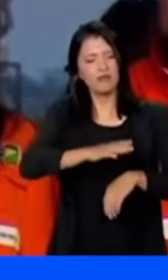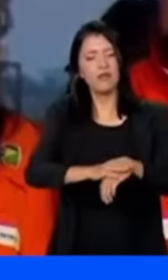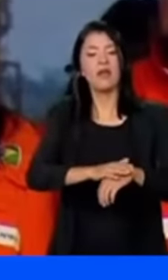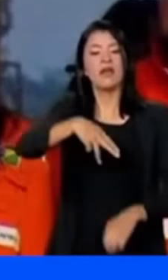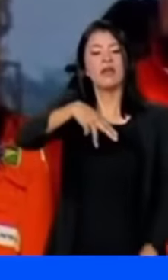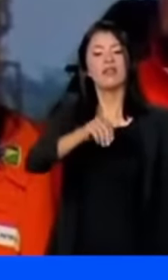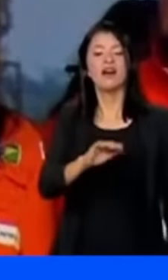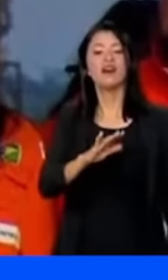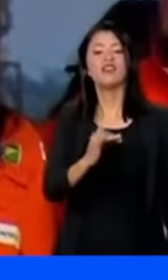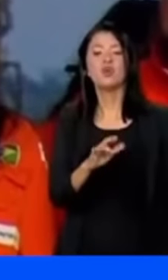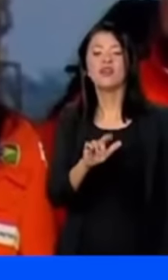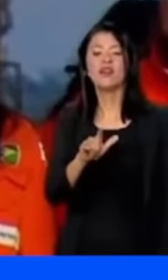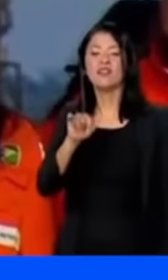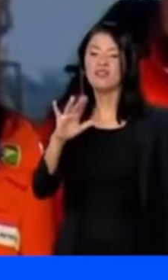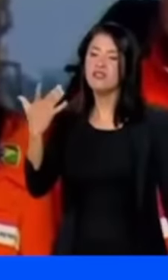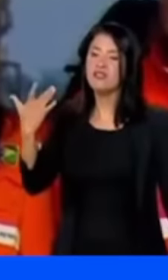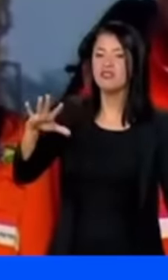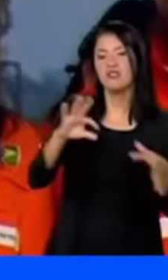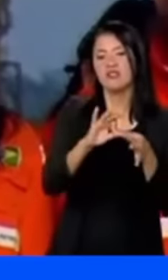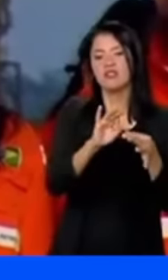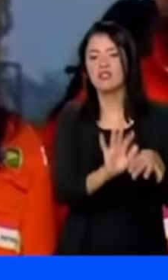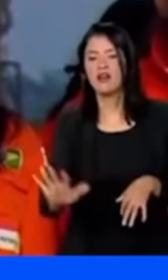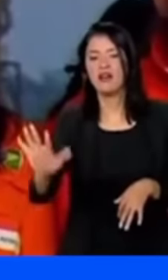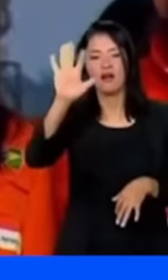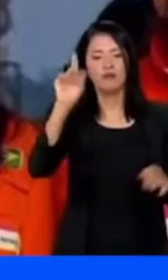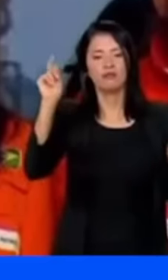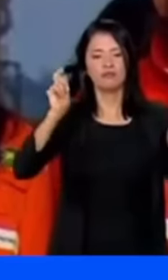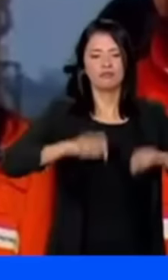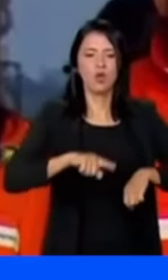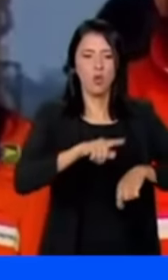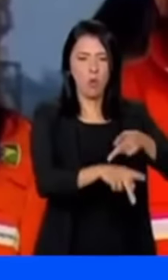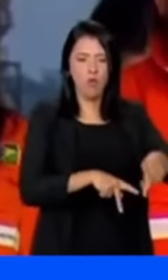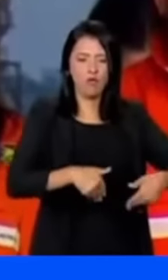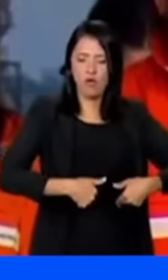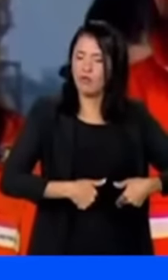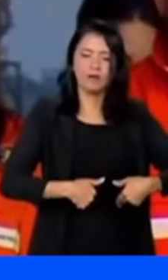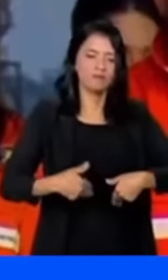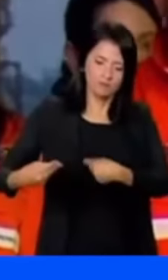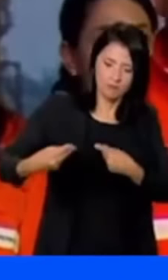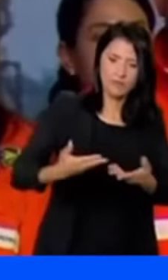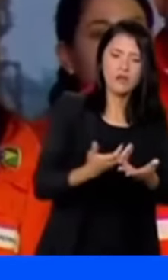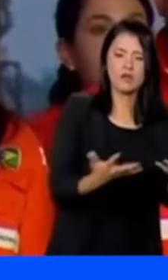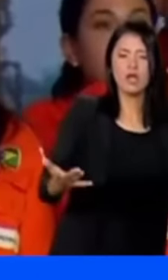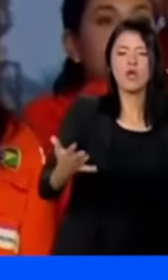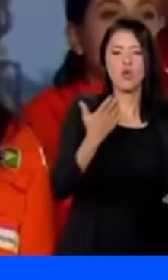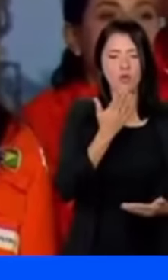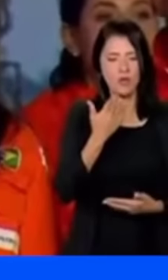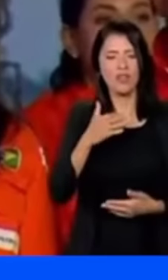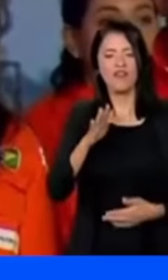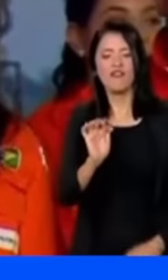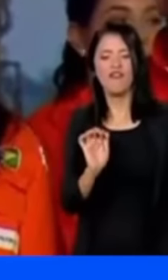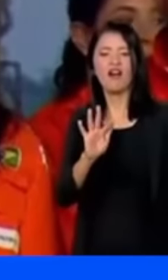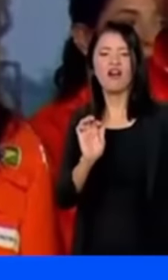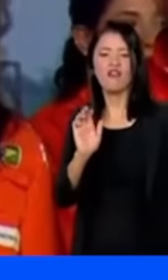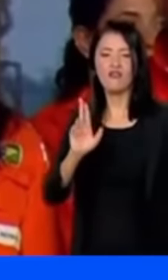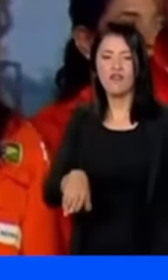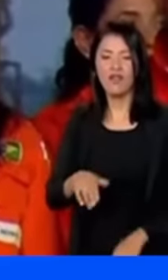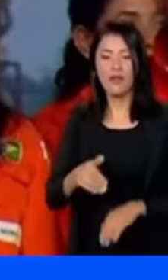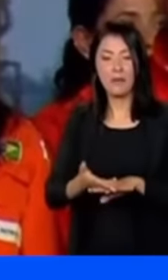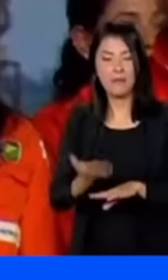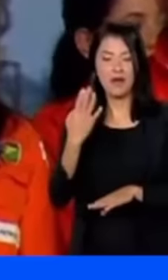nacionalista e capaz de alimentar o seu povo. A Fafem ficou parada por mais de